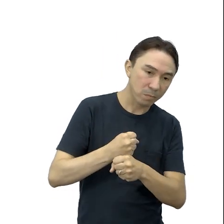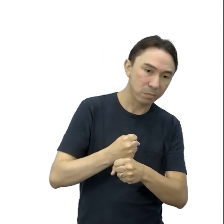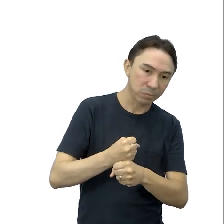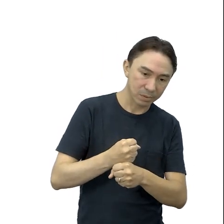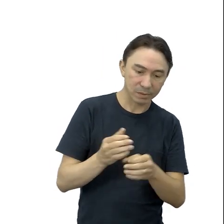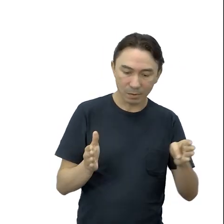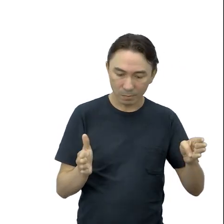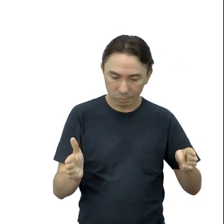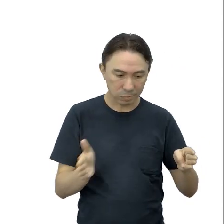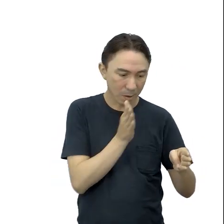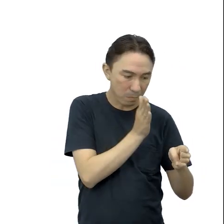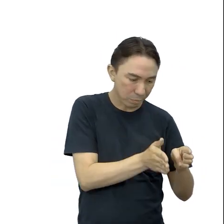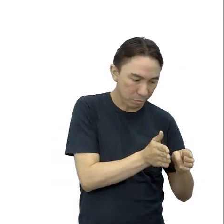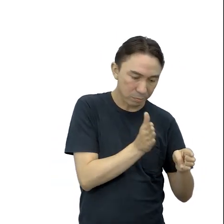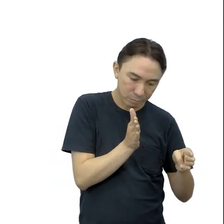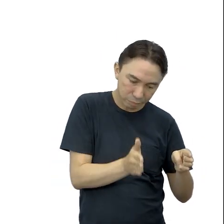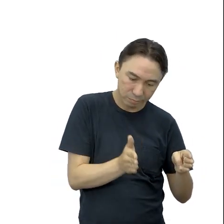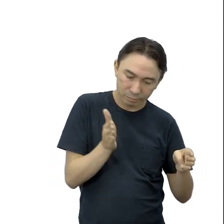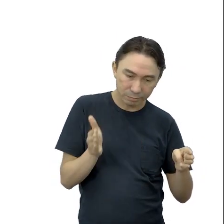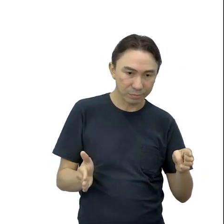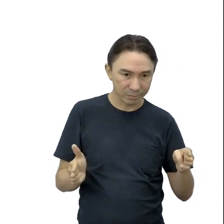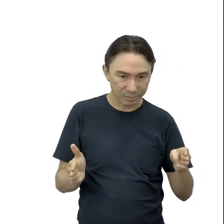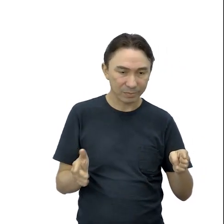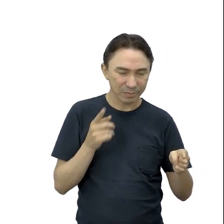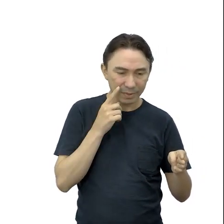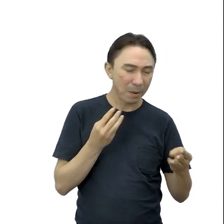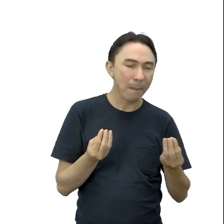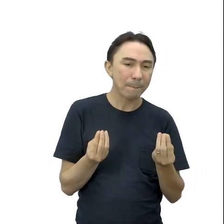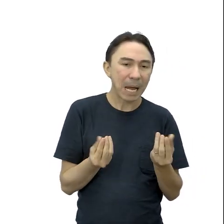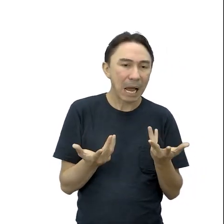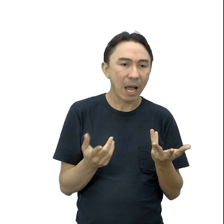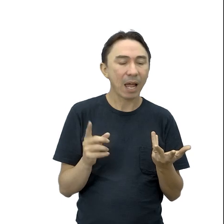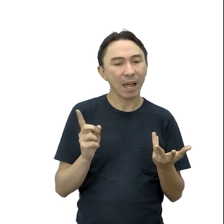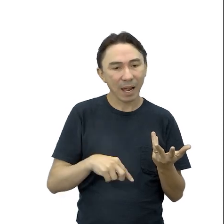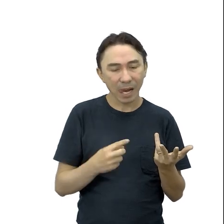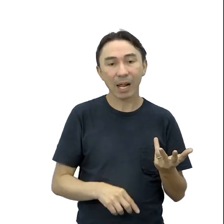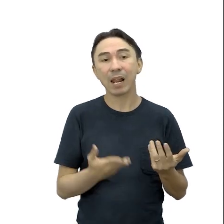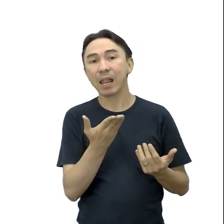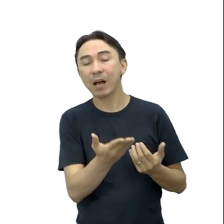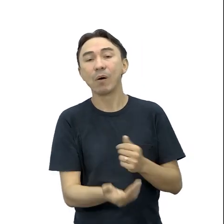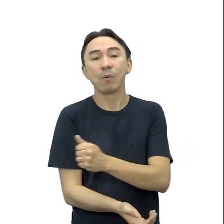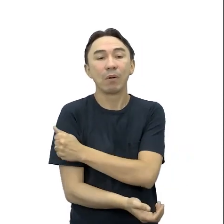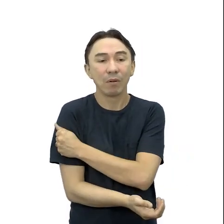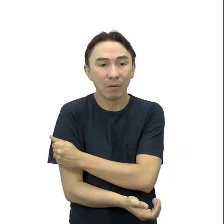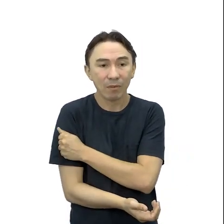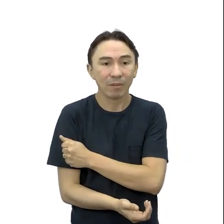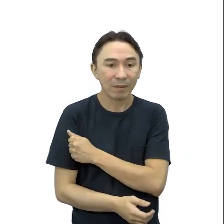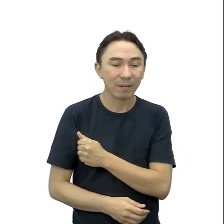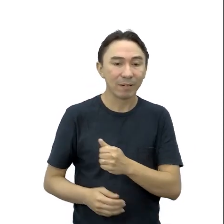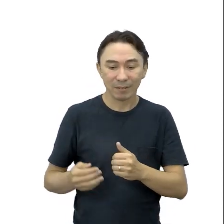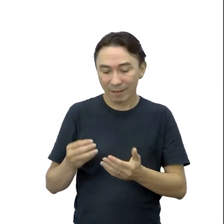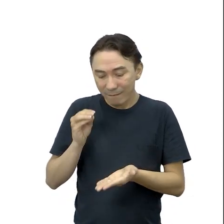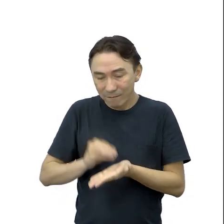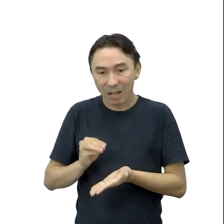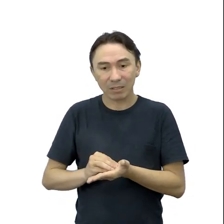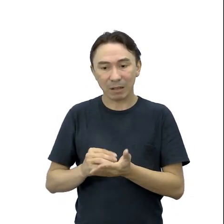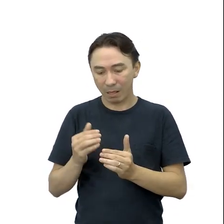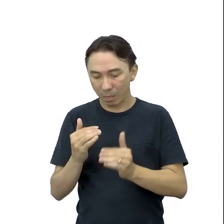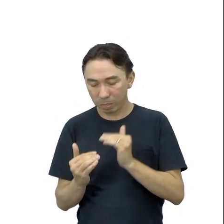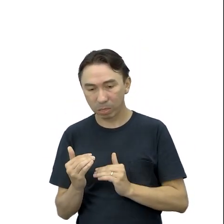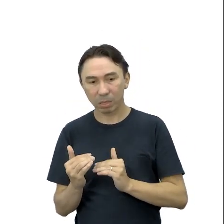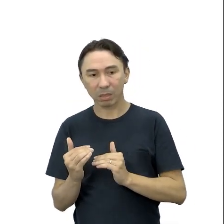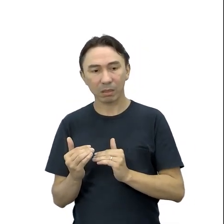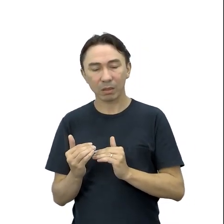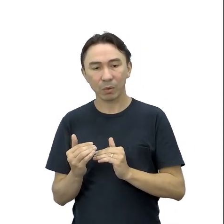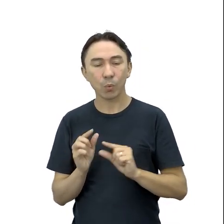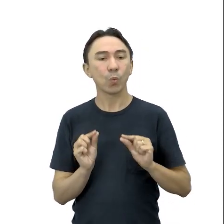serve? Ela identifica aprendizagens e defasagens, né, que os estudantes têm. Ela é diagnóstica, é bacana que a gente pode